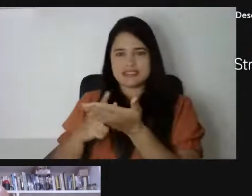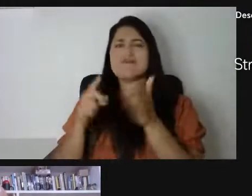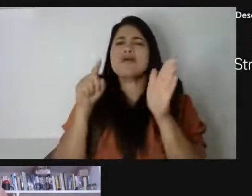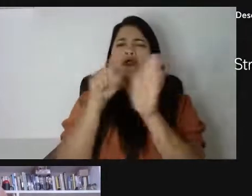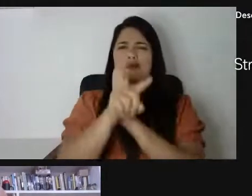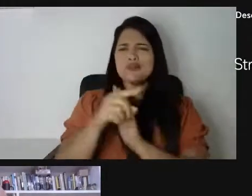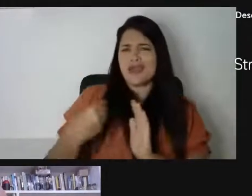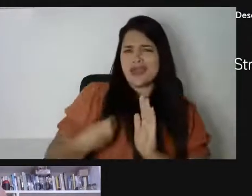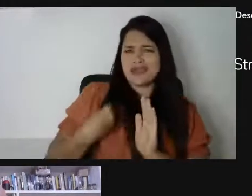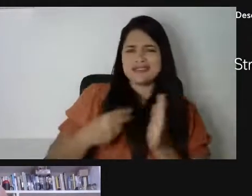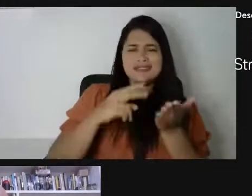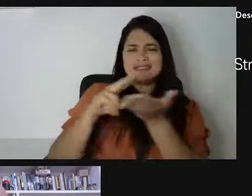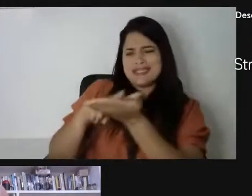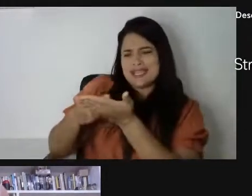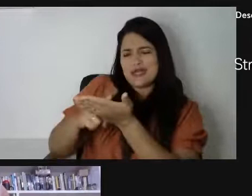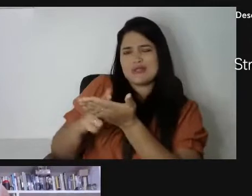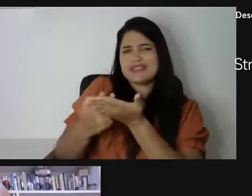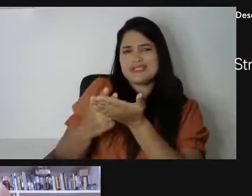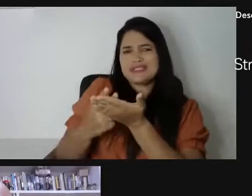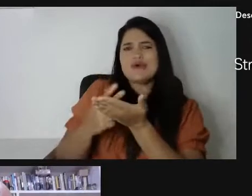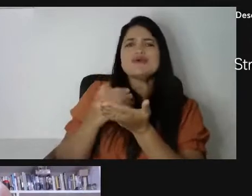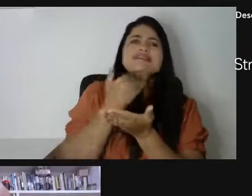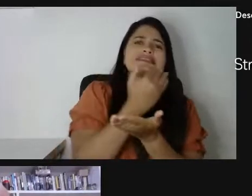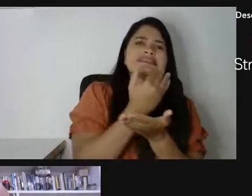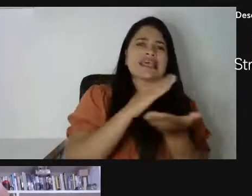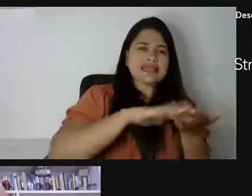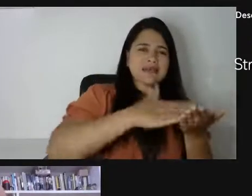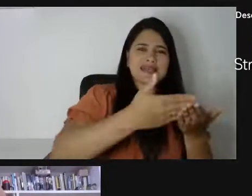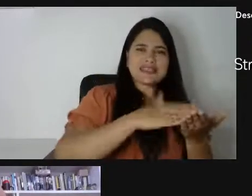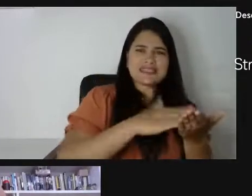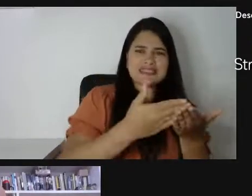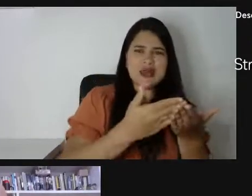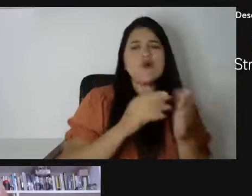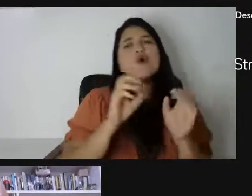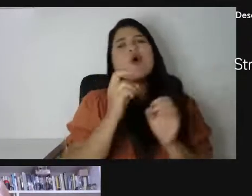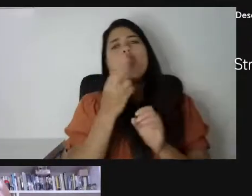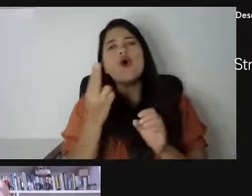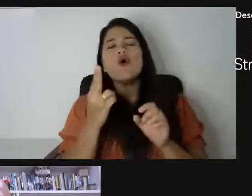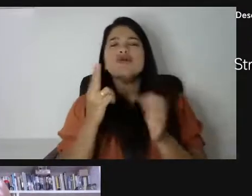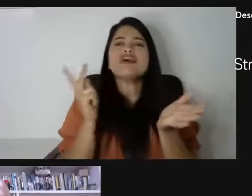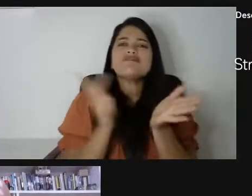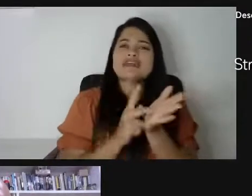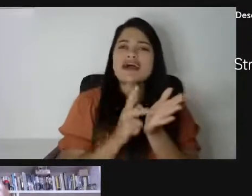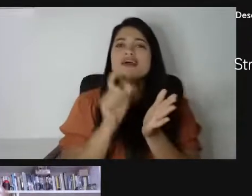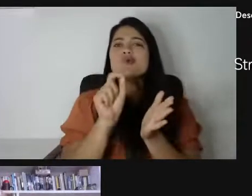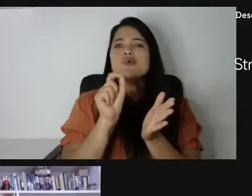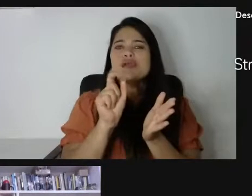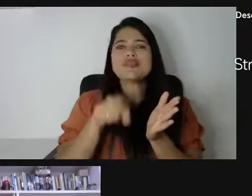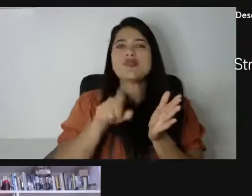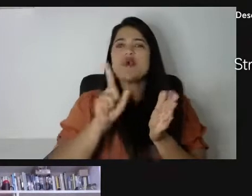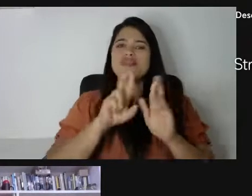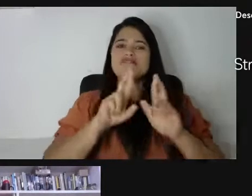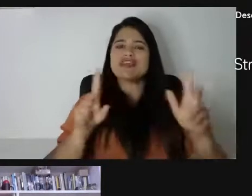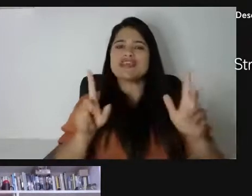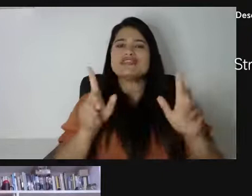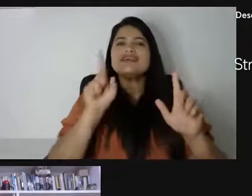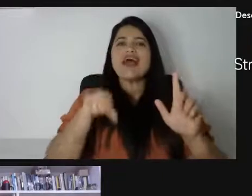interpretação? Não seriam apenas variações na questão tempo e espaço e não necessariamente diferença?